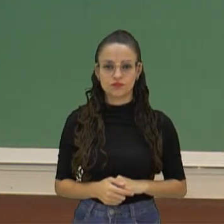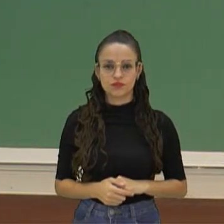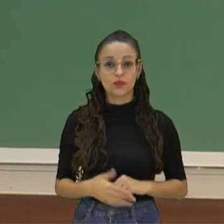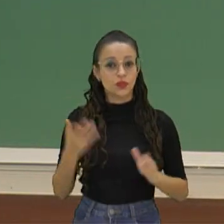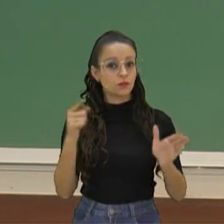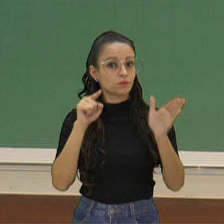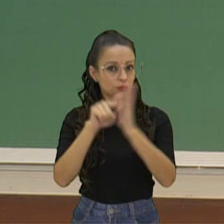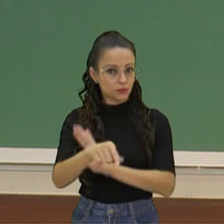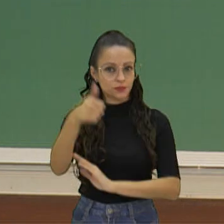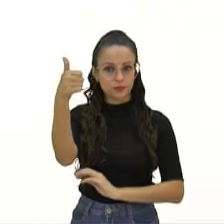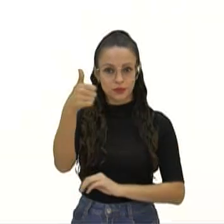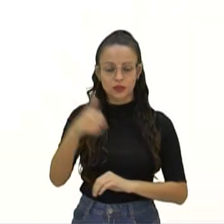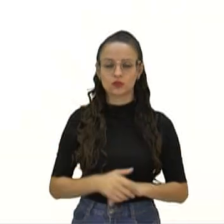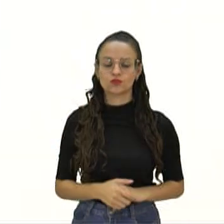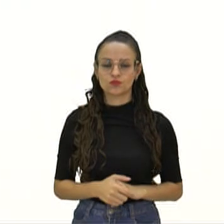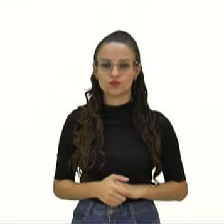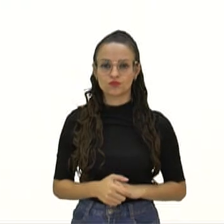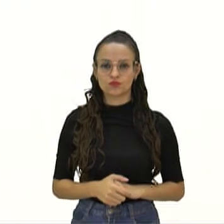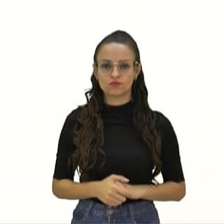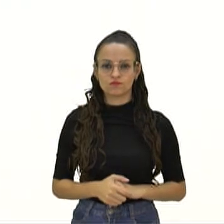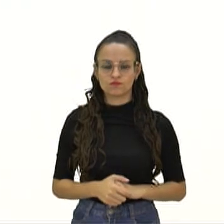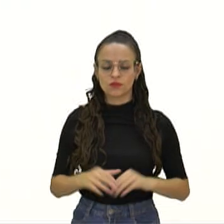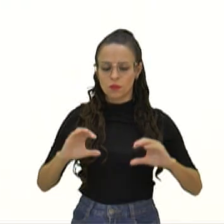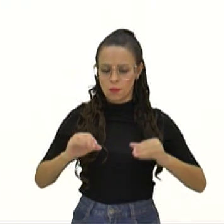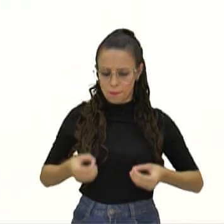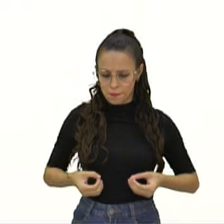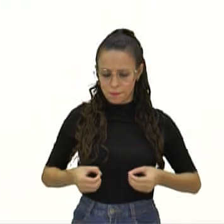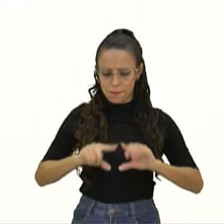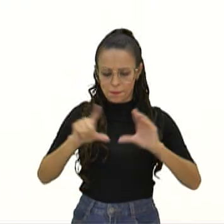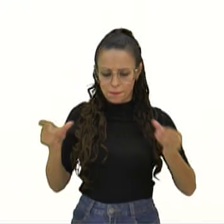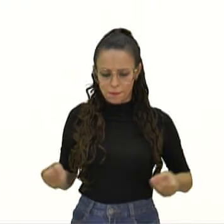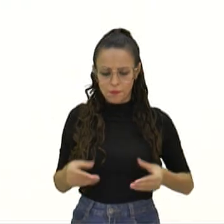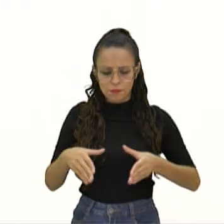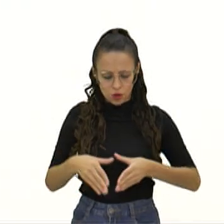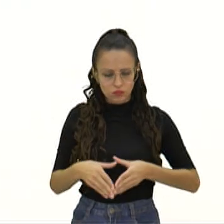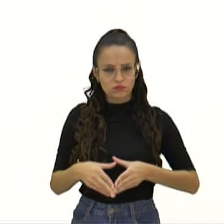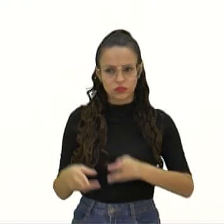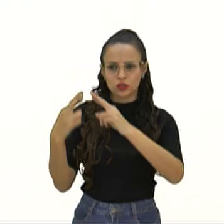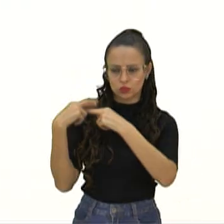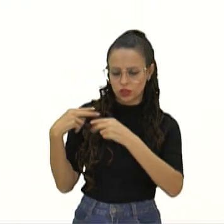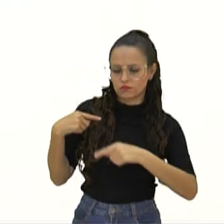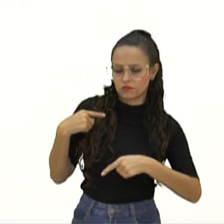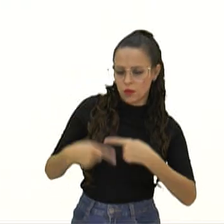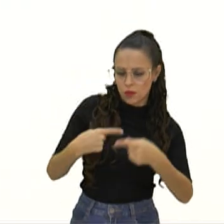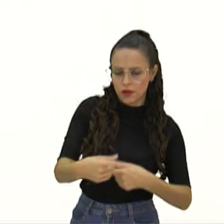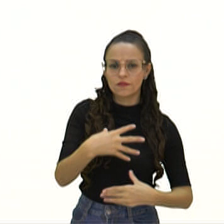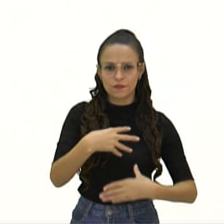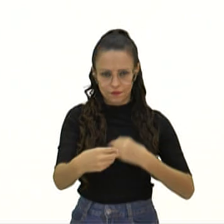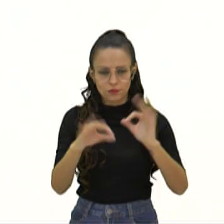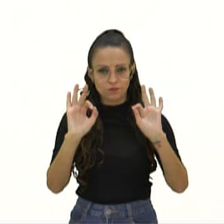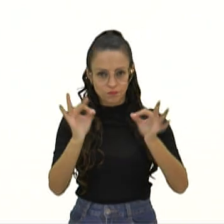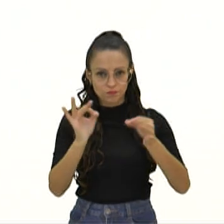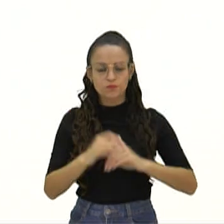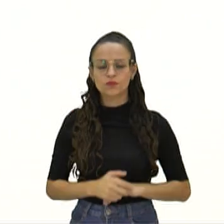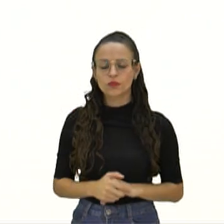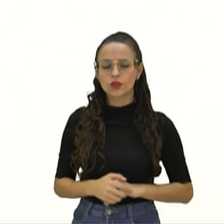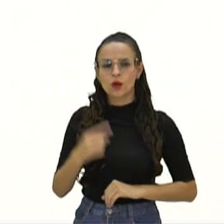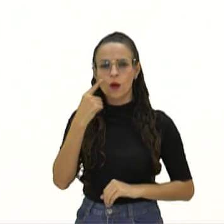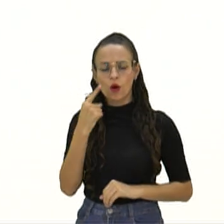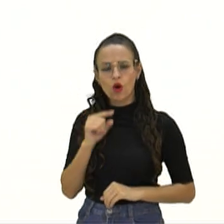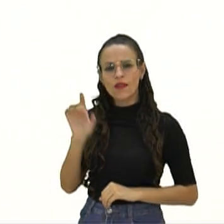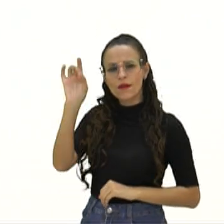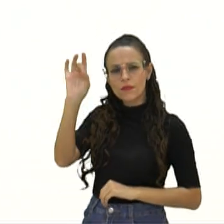quiz, minha gente. O sistema genital feminino é responsável pela reprodução. Muito bem. Dos órgãos listados